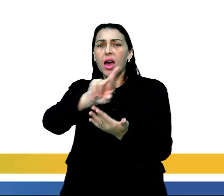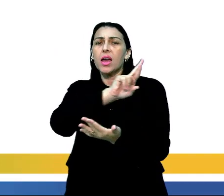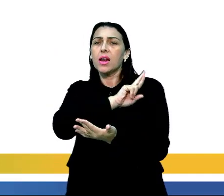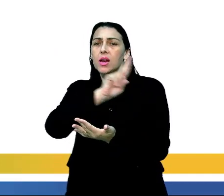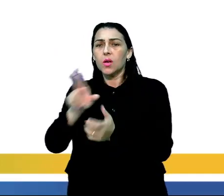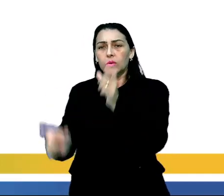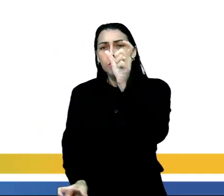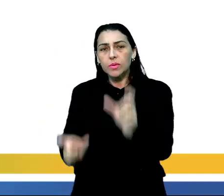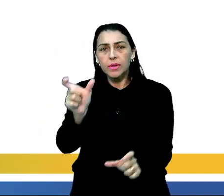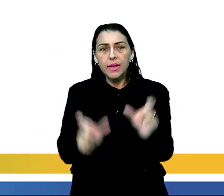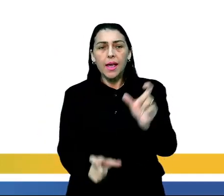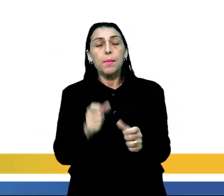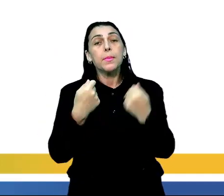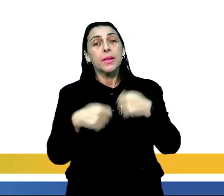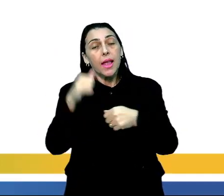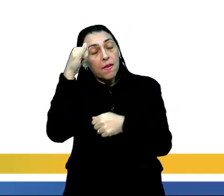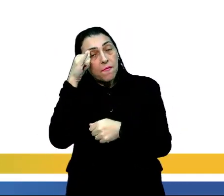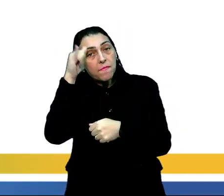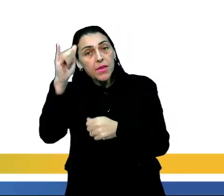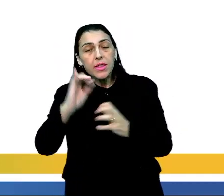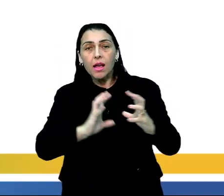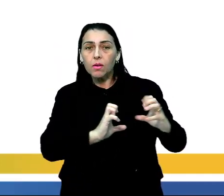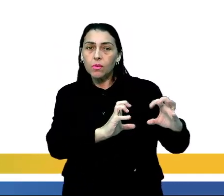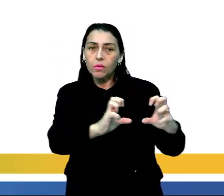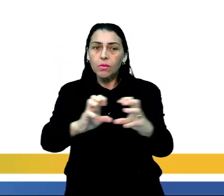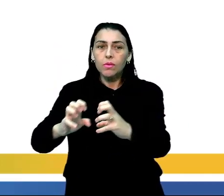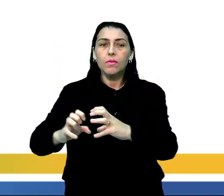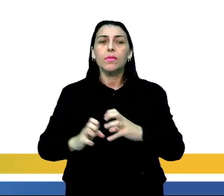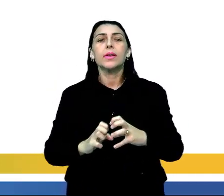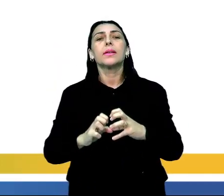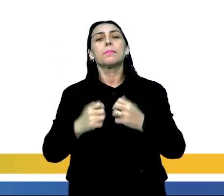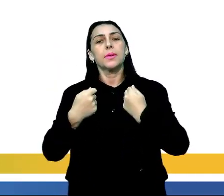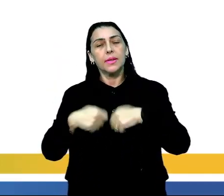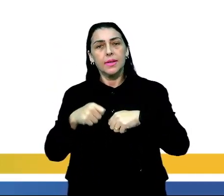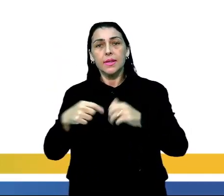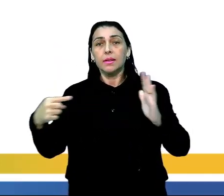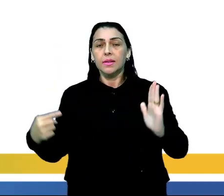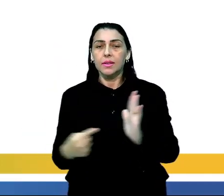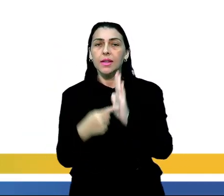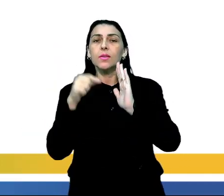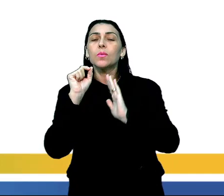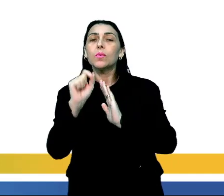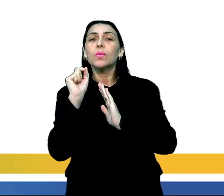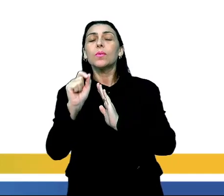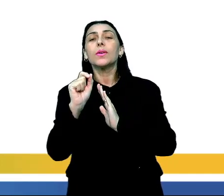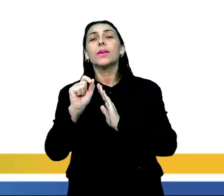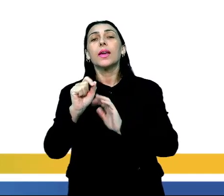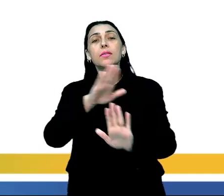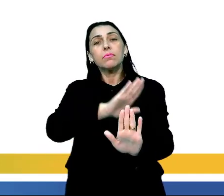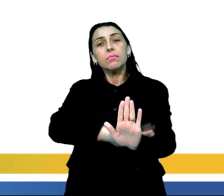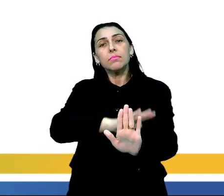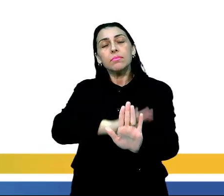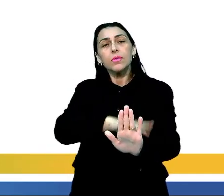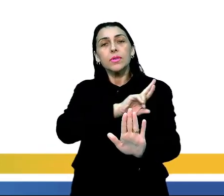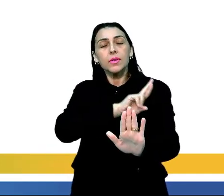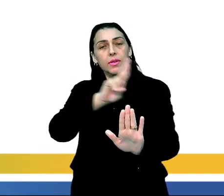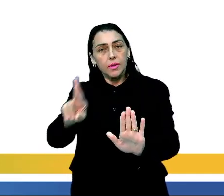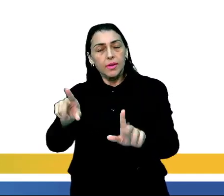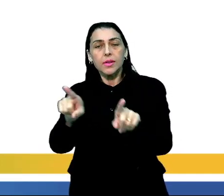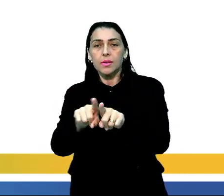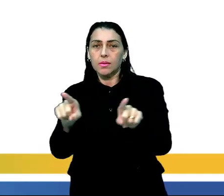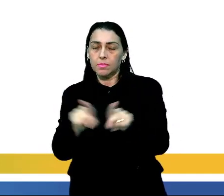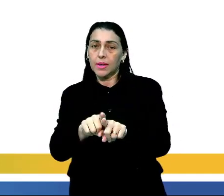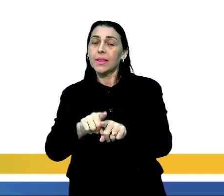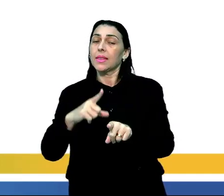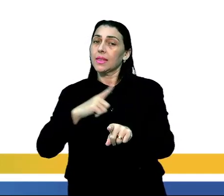muitos religiosos, a fim de evitar conflitos, hesitam em denunciar casos de intolerância, sobretudo